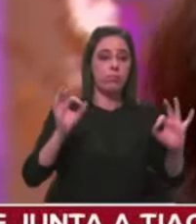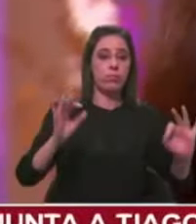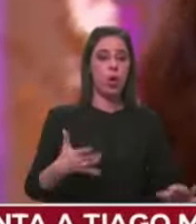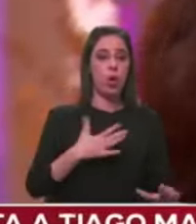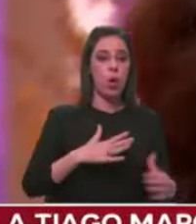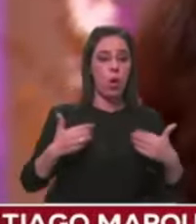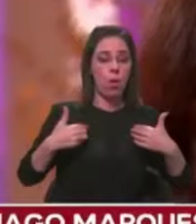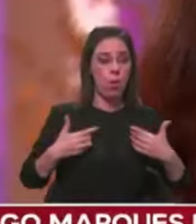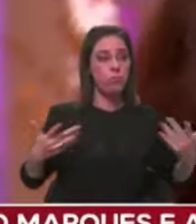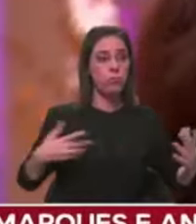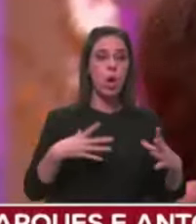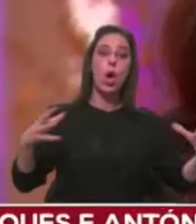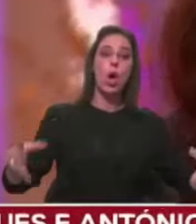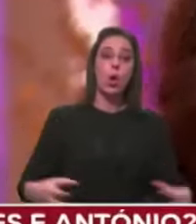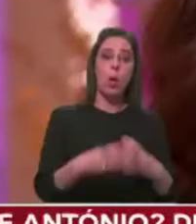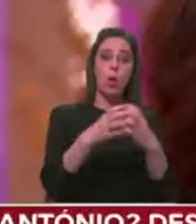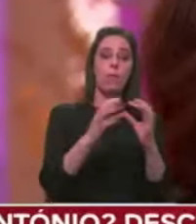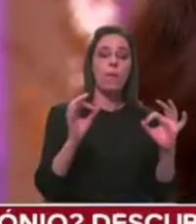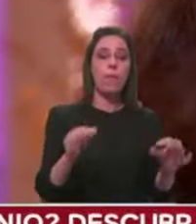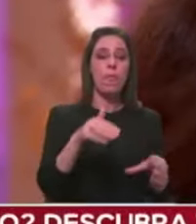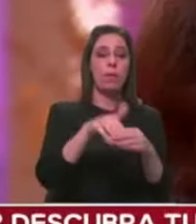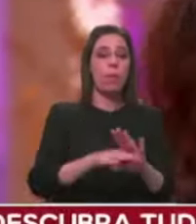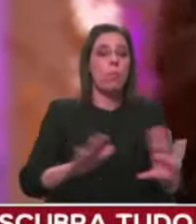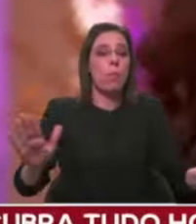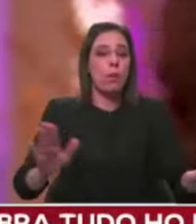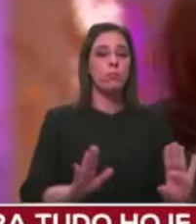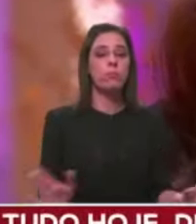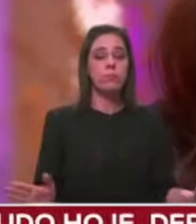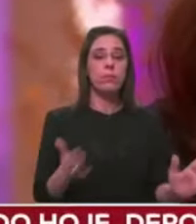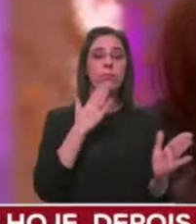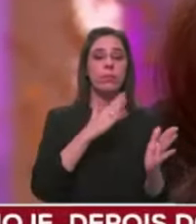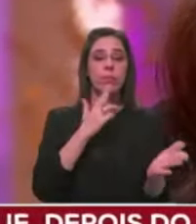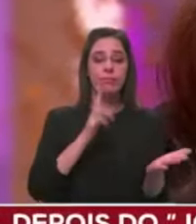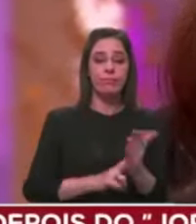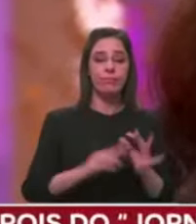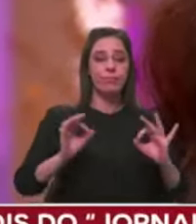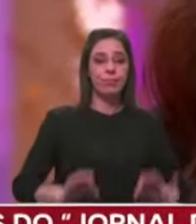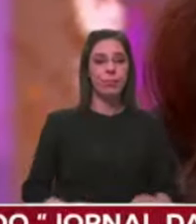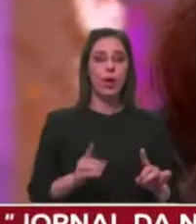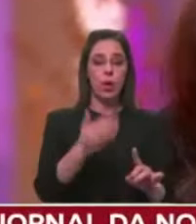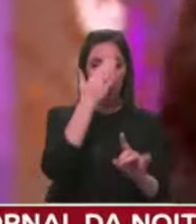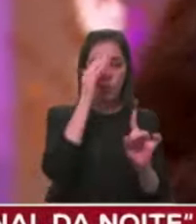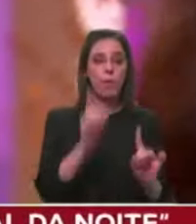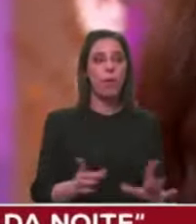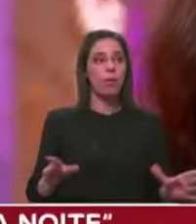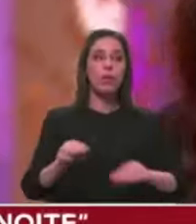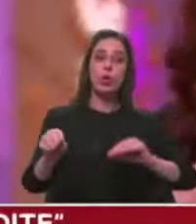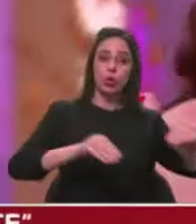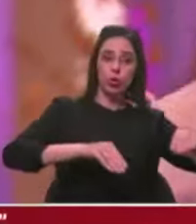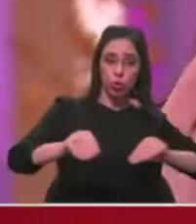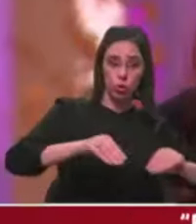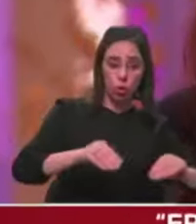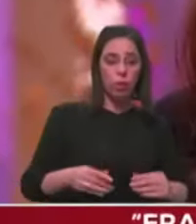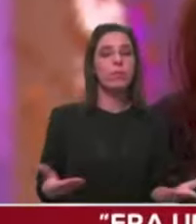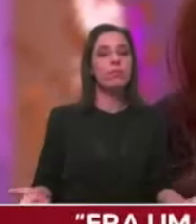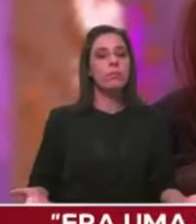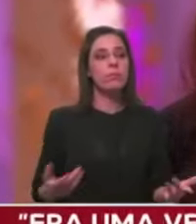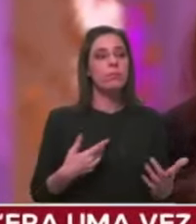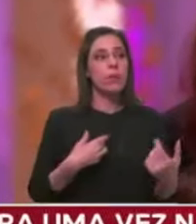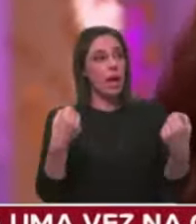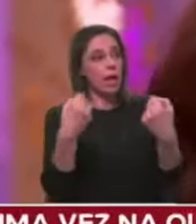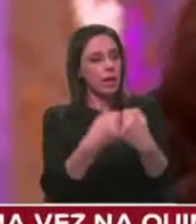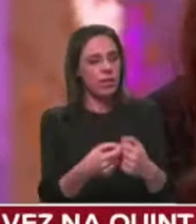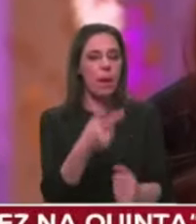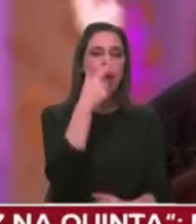gostam de mim tivemos conflitos vou vou votar nela e pronto mas pelo menos são verdadeiros é isso que eu acho é um jogo eu tinha adversários